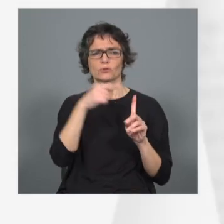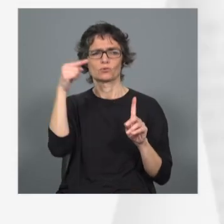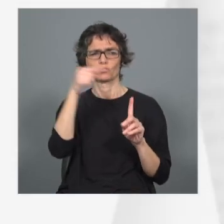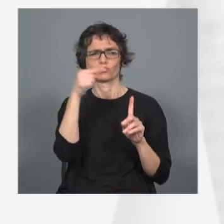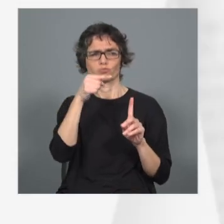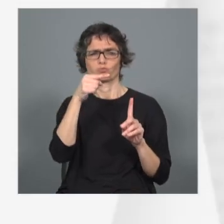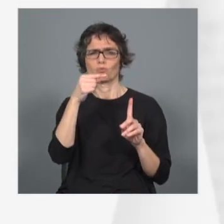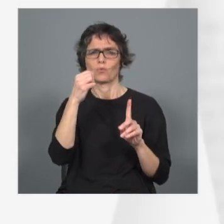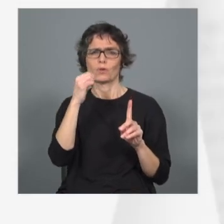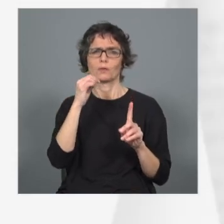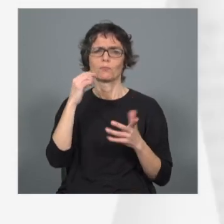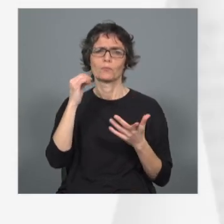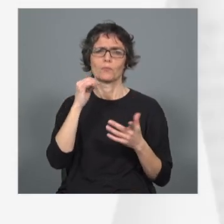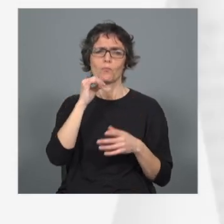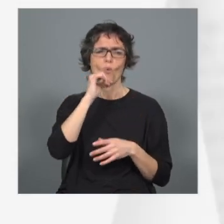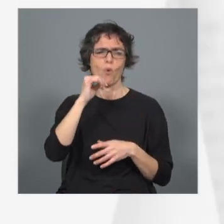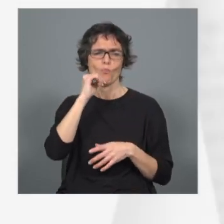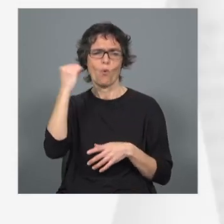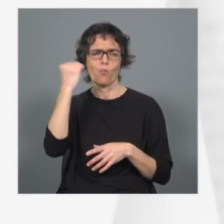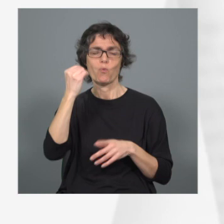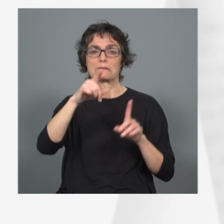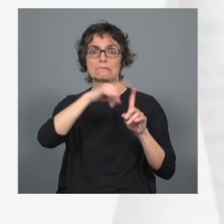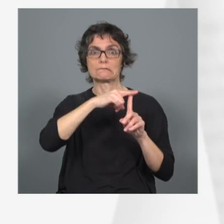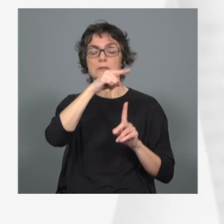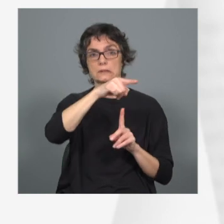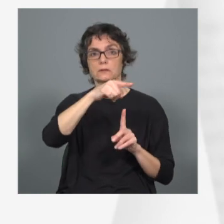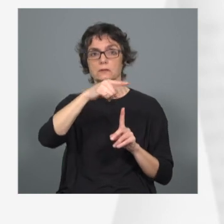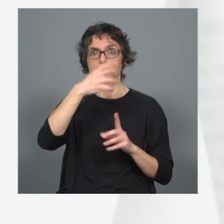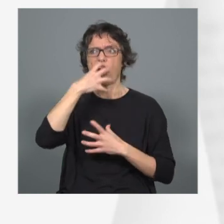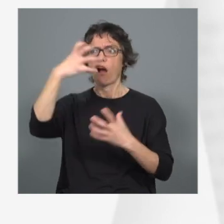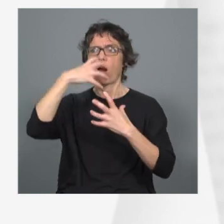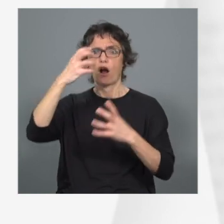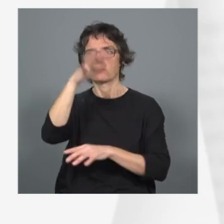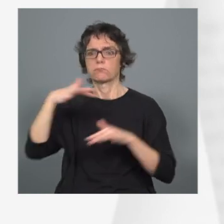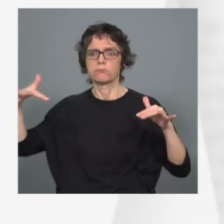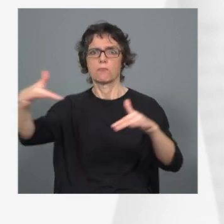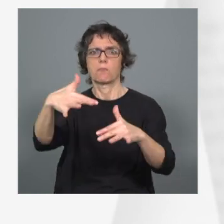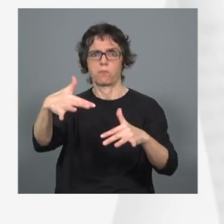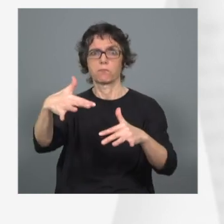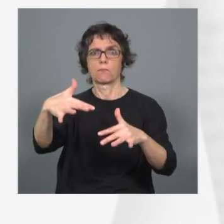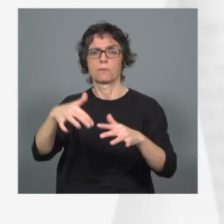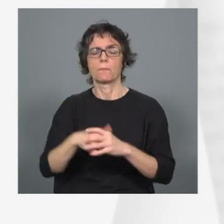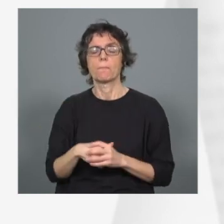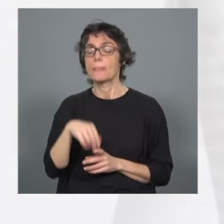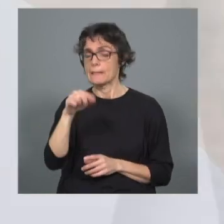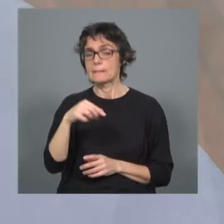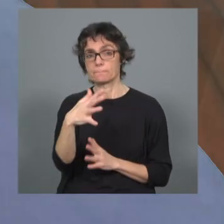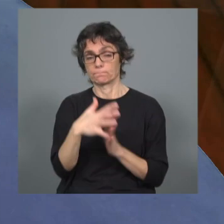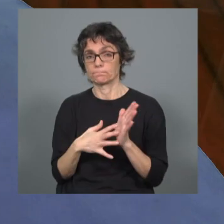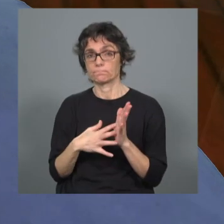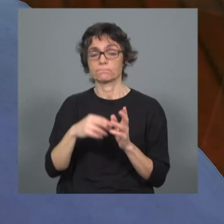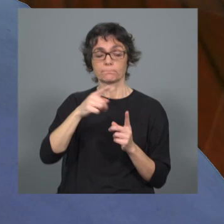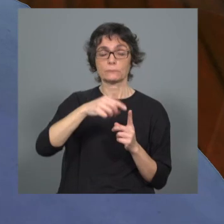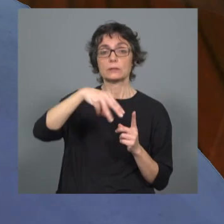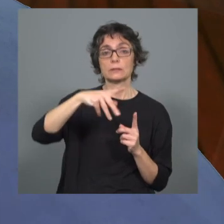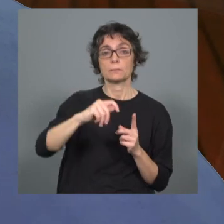Nós temos nesta narrativa, como nas outras, e elas são muito próximas, quer Mateus, Marcos e